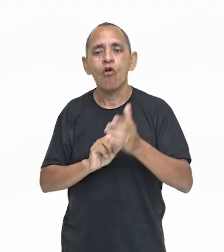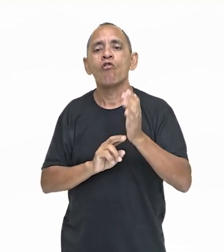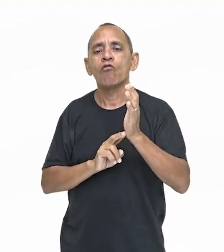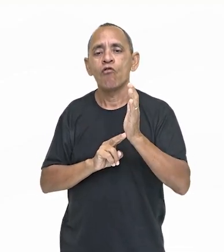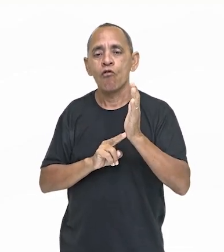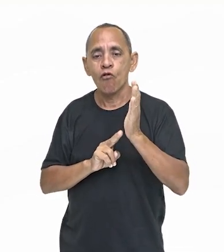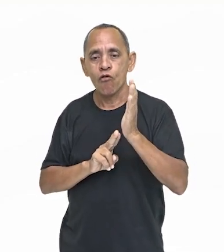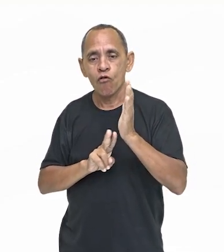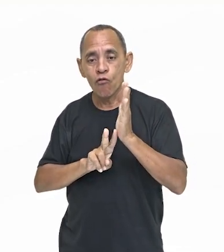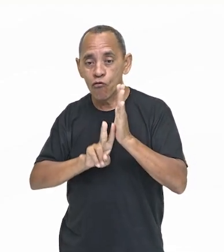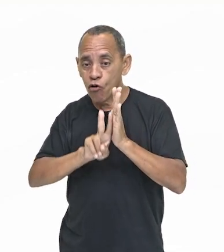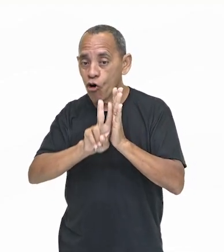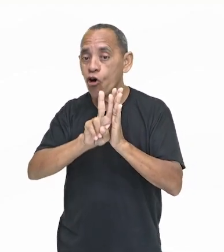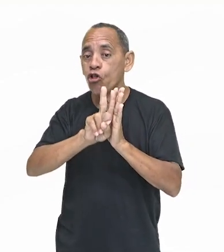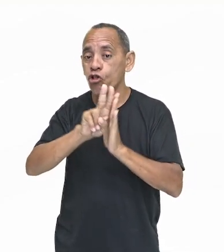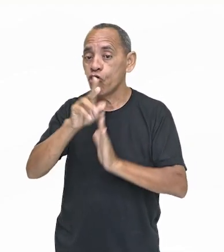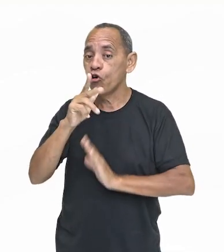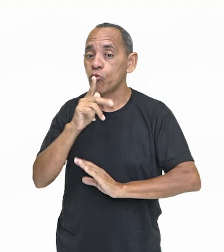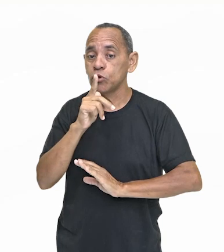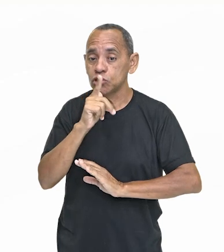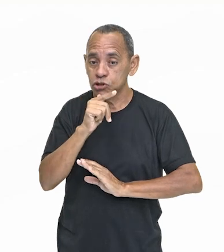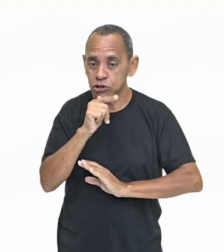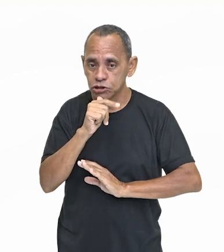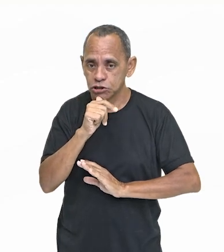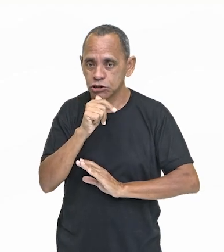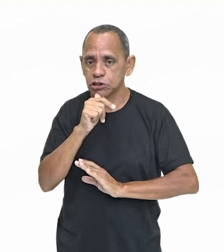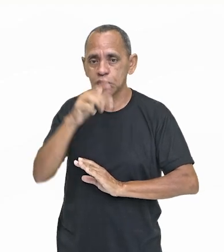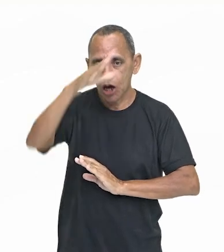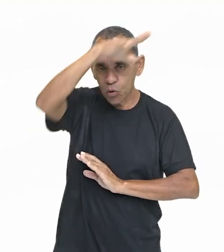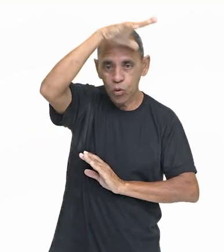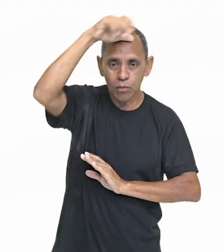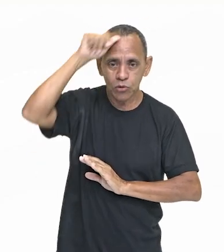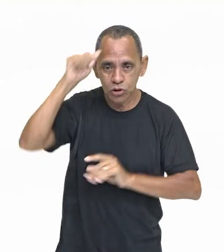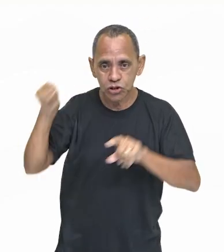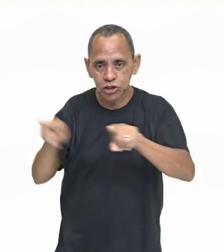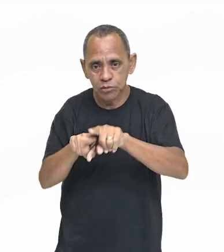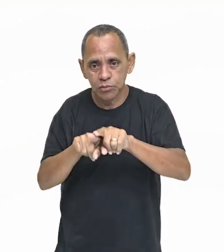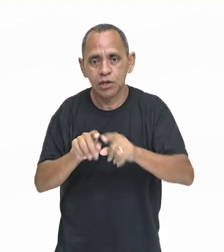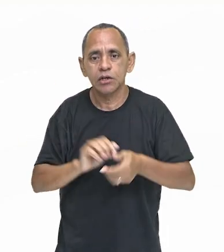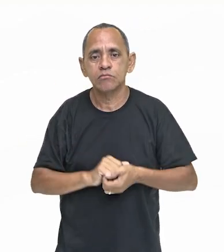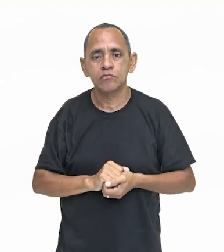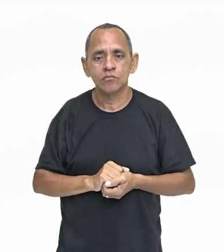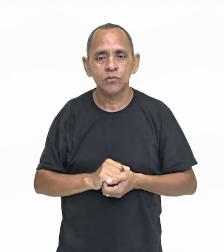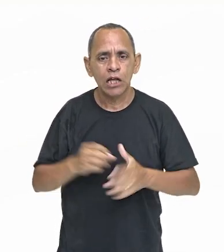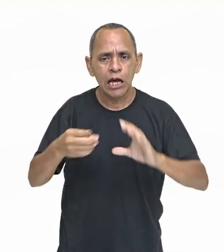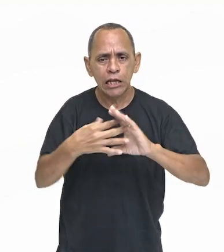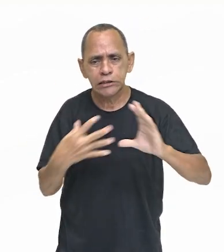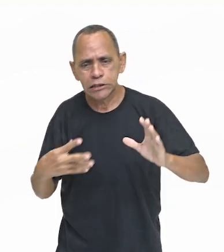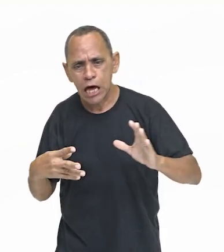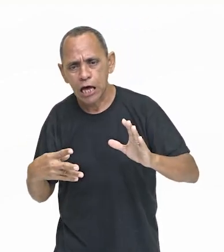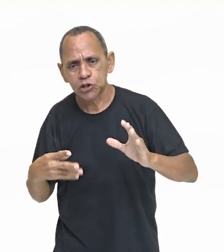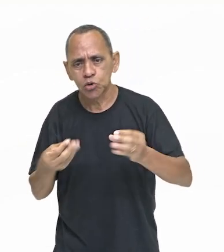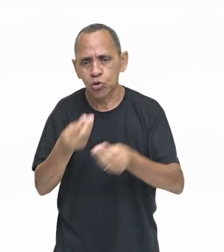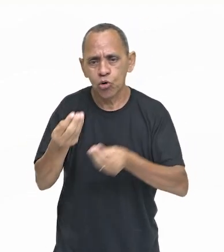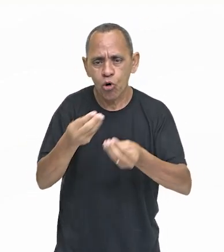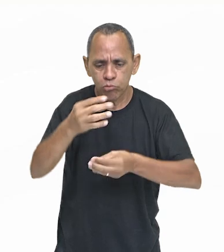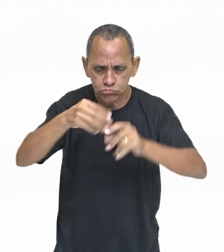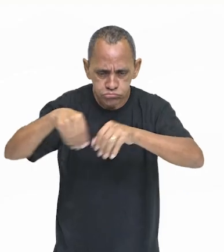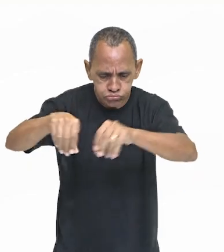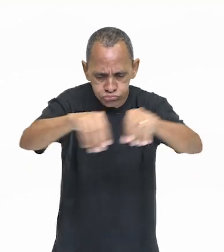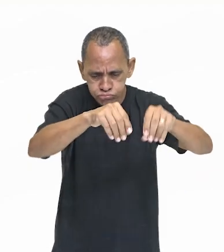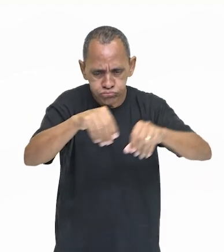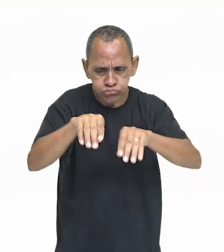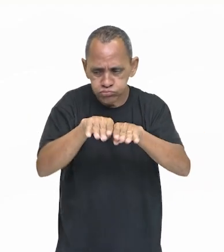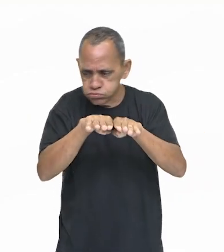Amazonas. O relevo de seu leito é caracterizado por planícies, dispondo assim